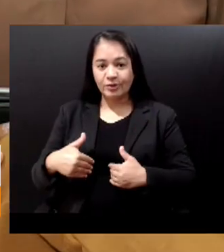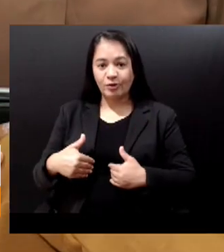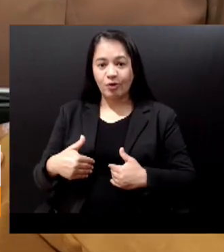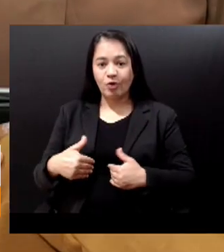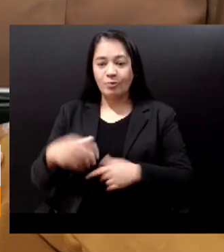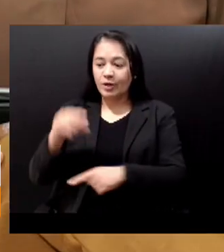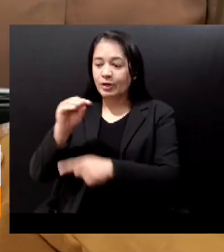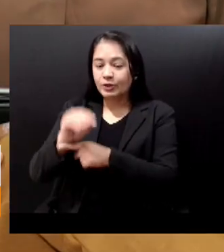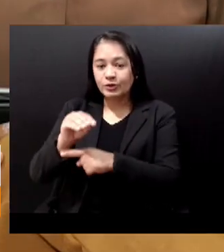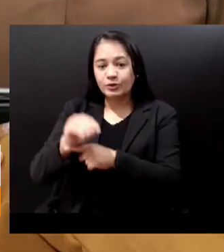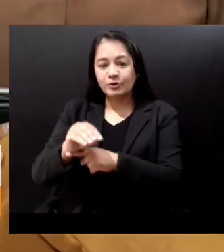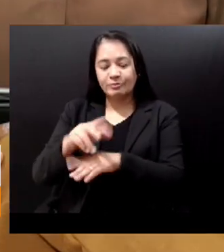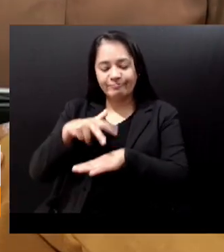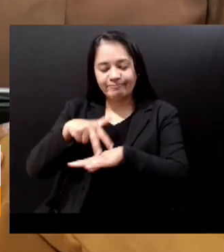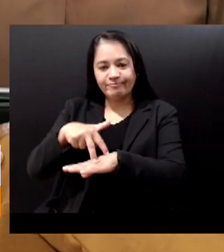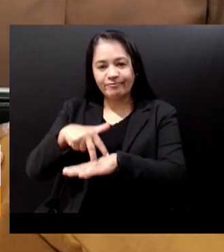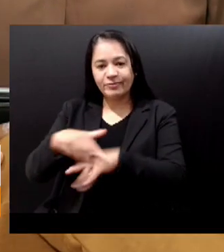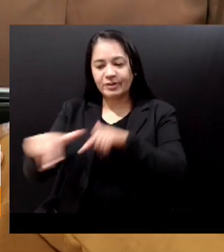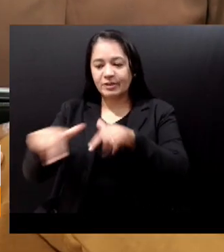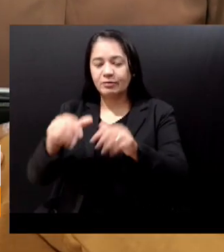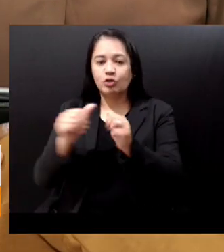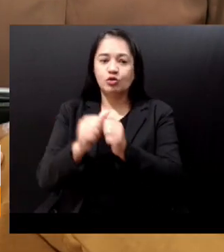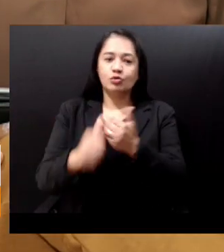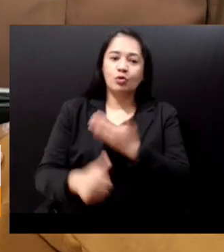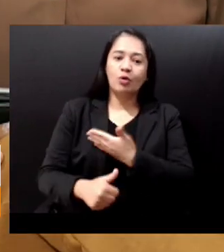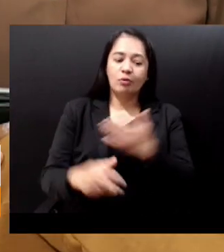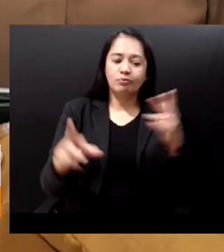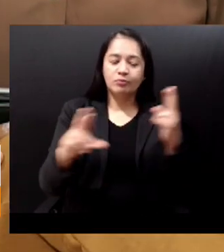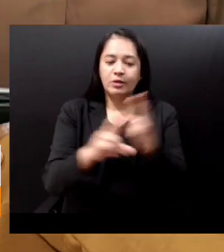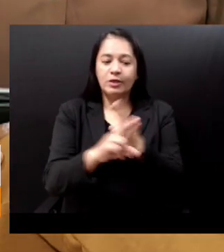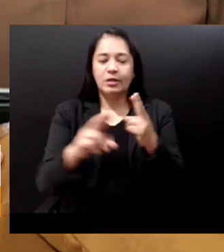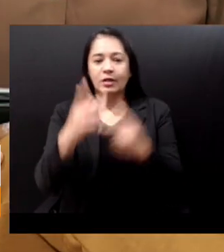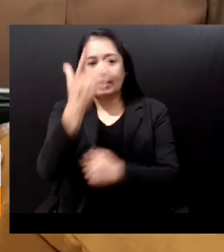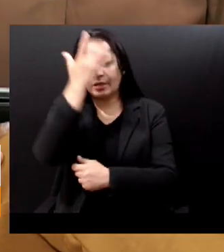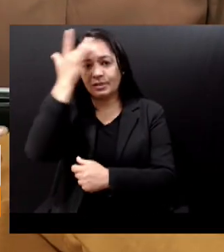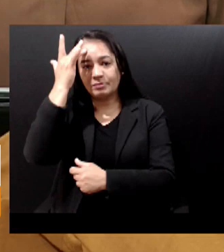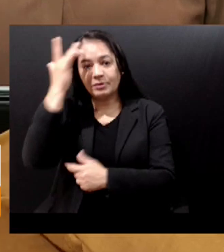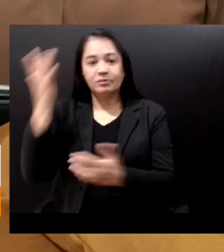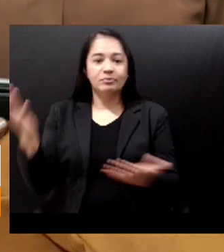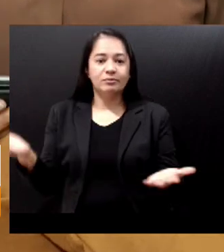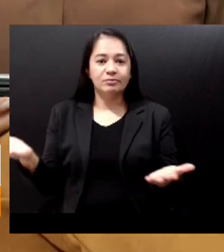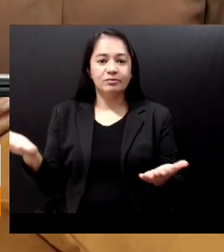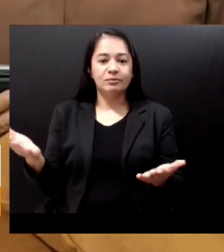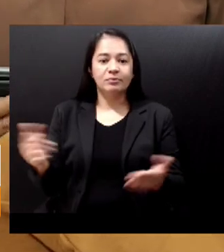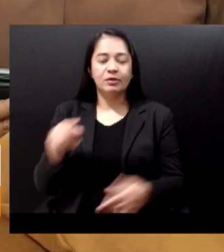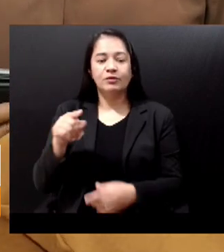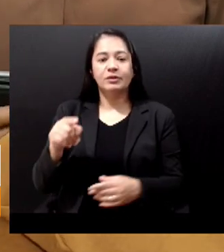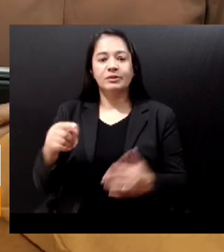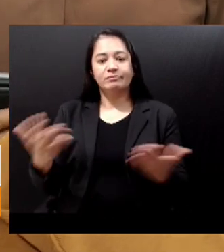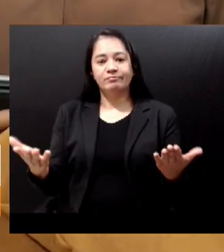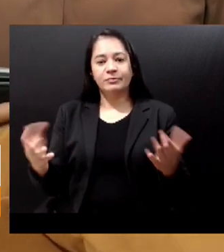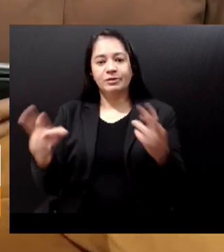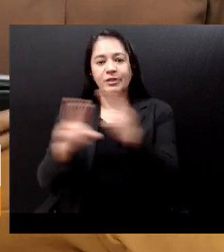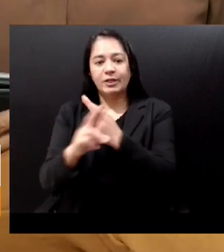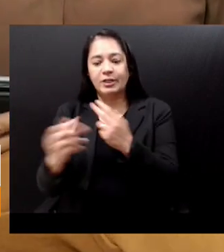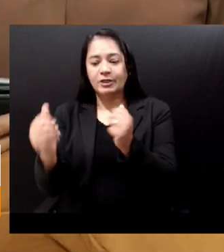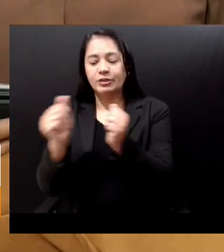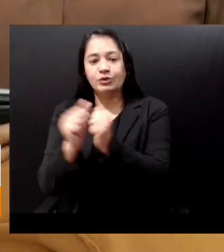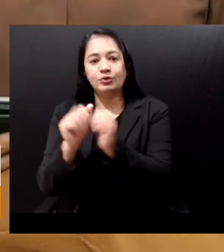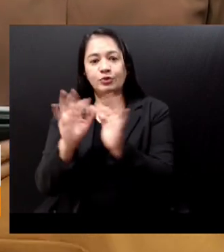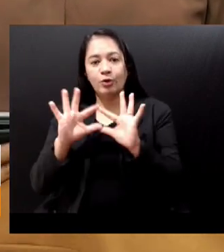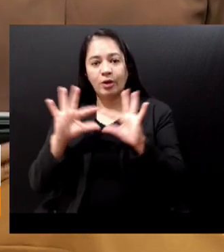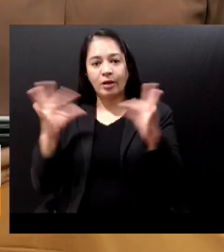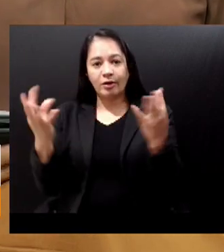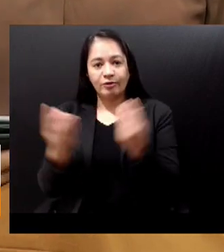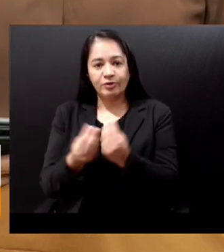você estar entre amigos, para você se relacionar com as pessoas que você ama, para você se relacionar com a sua família. E você precisa desse